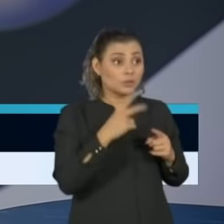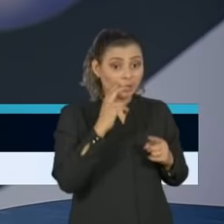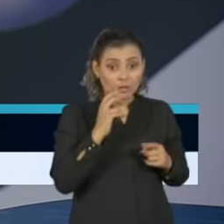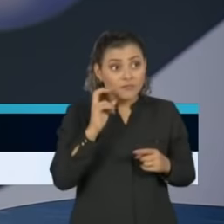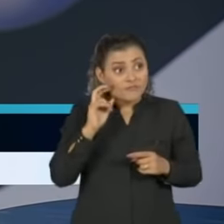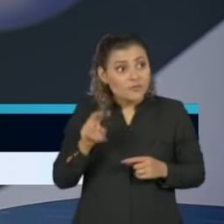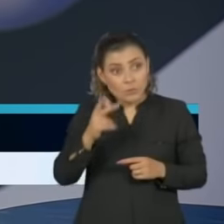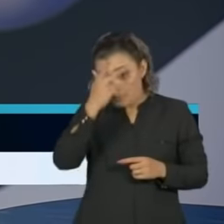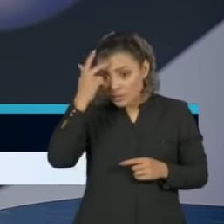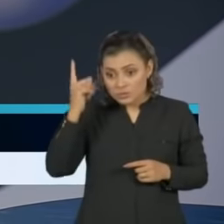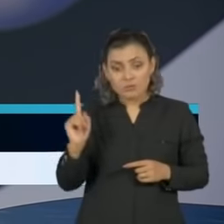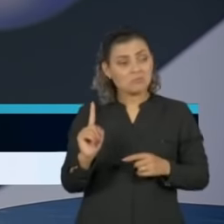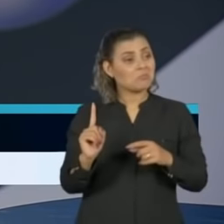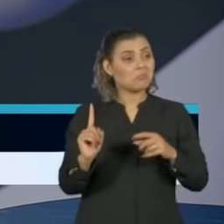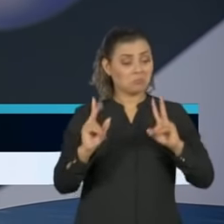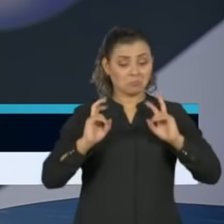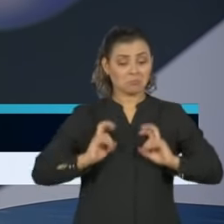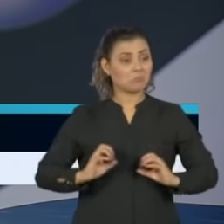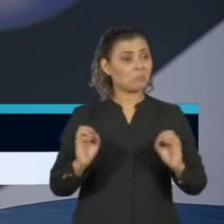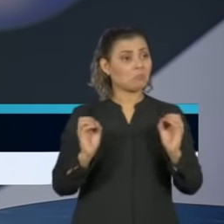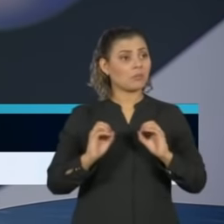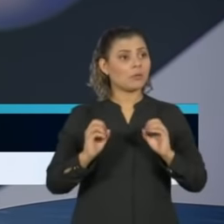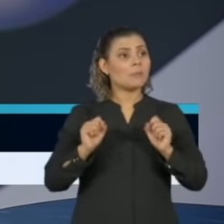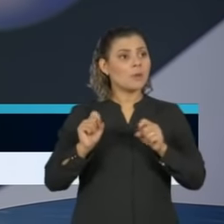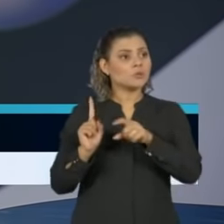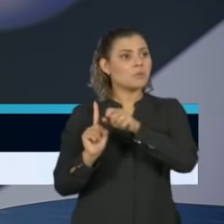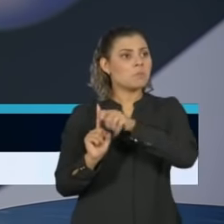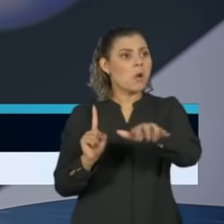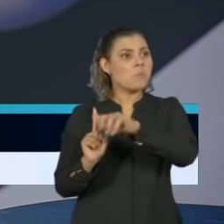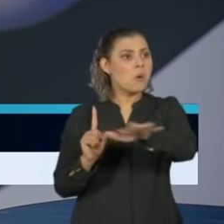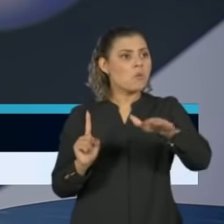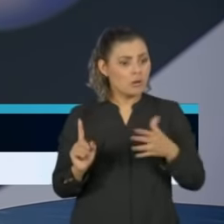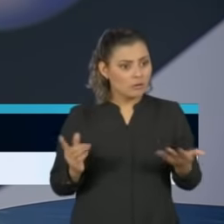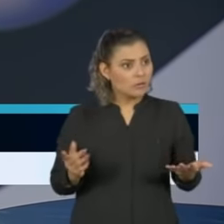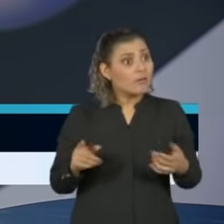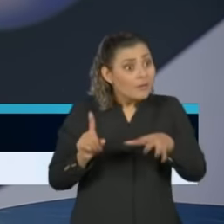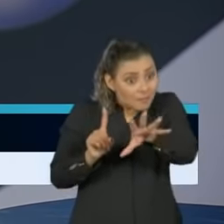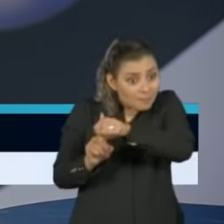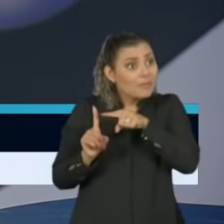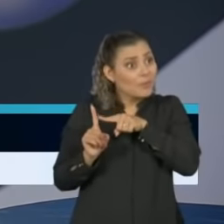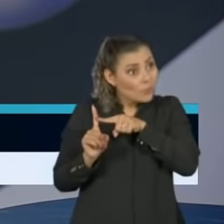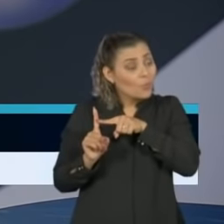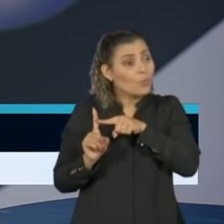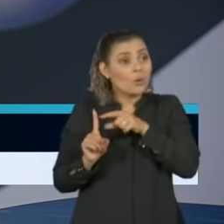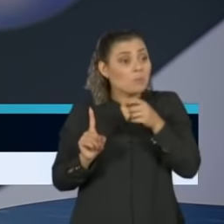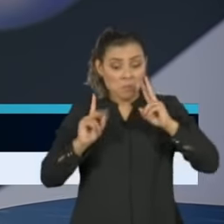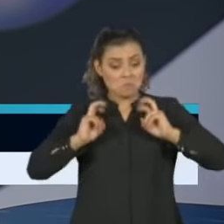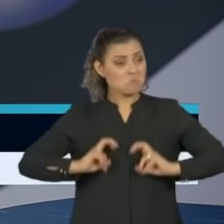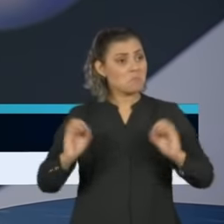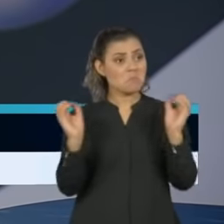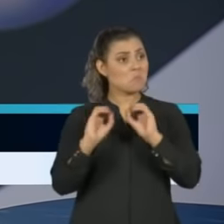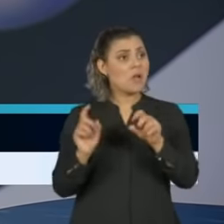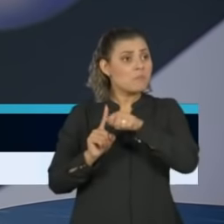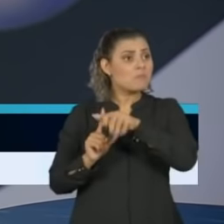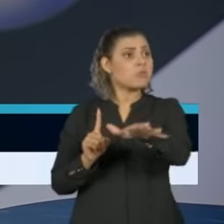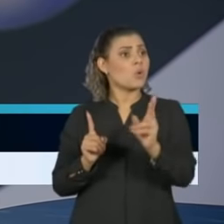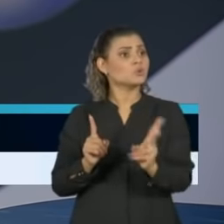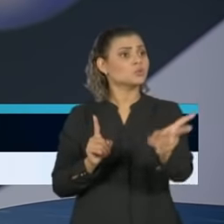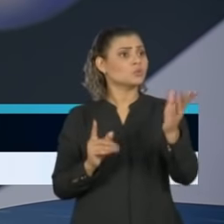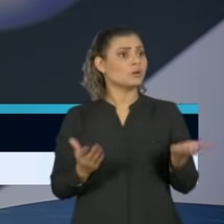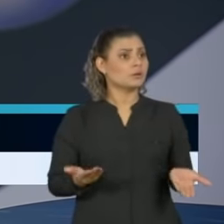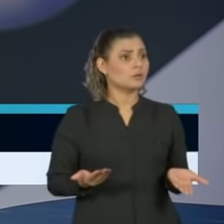que os assintomáticos conseguem passar o vírus para frente de uma forma eficiente, então isso é um problema. Mas não é o local certo você